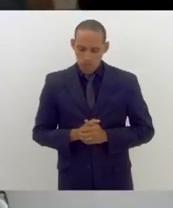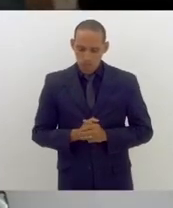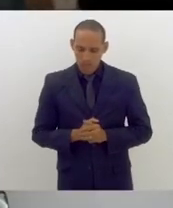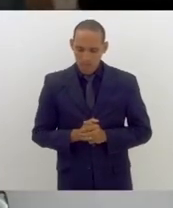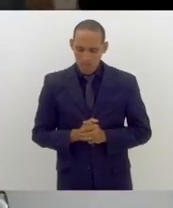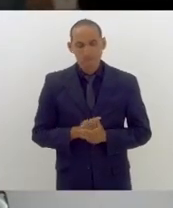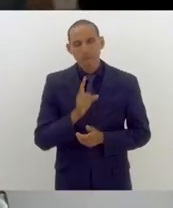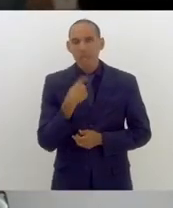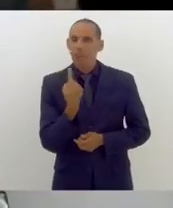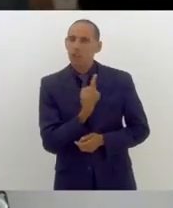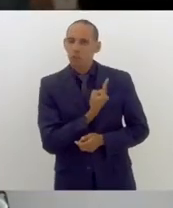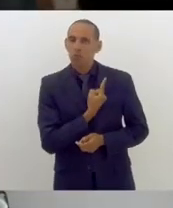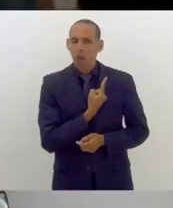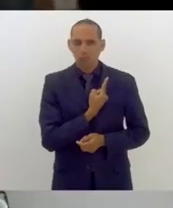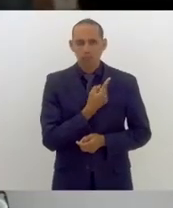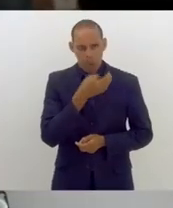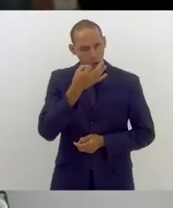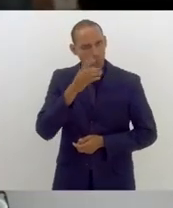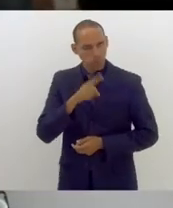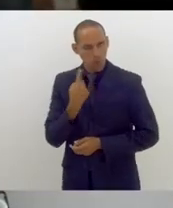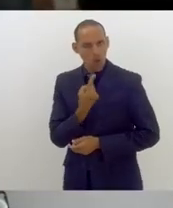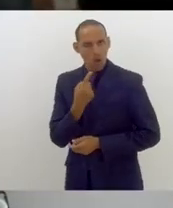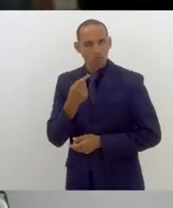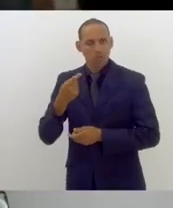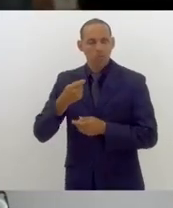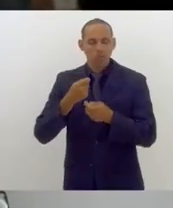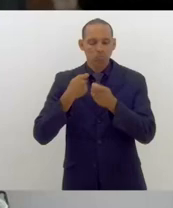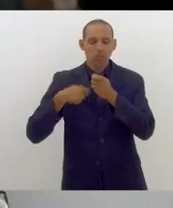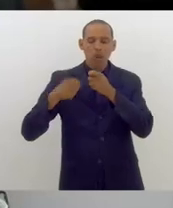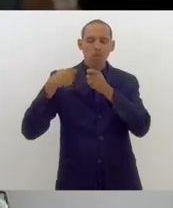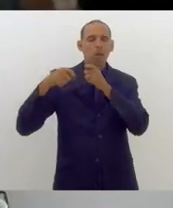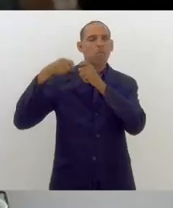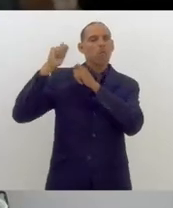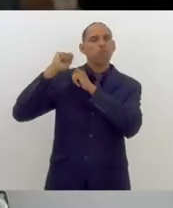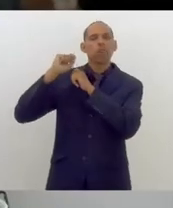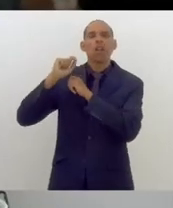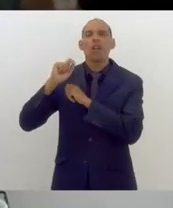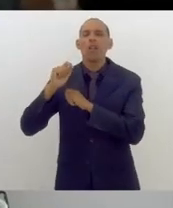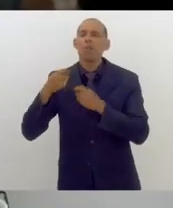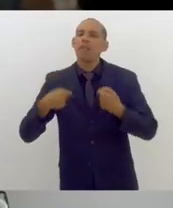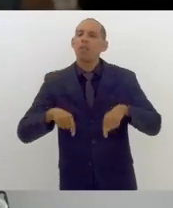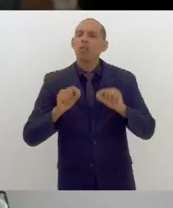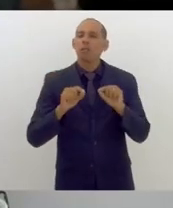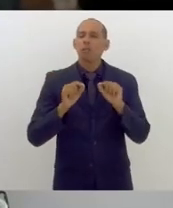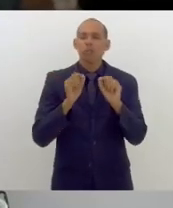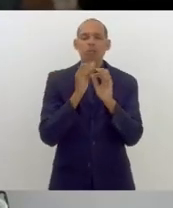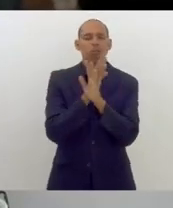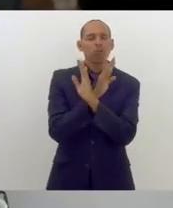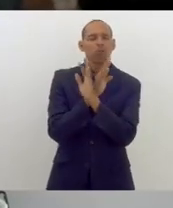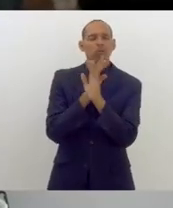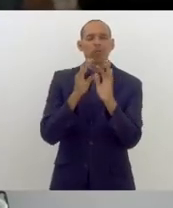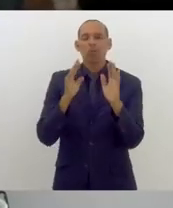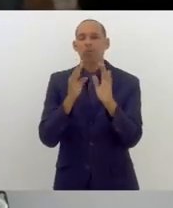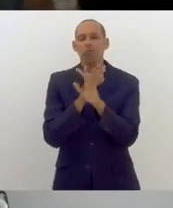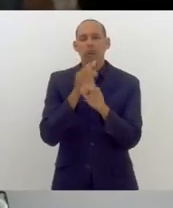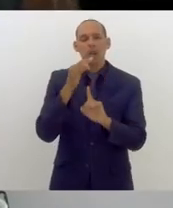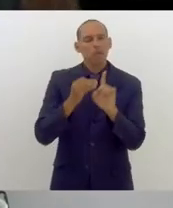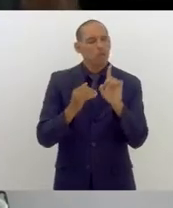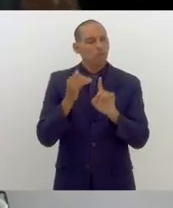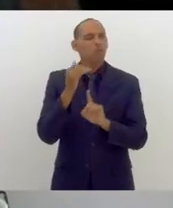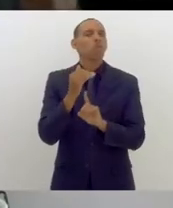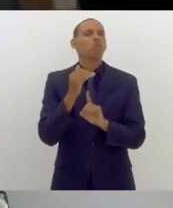na nossa opinião de pescadores Cabe aí a suspensão desse Desembargador